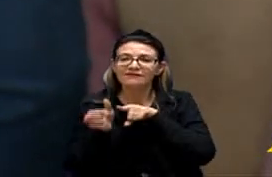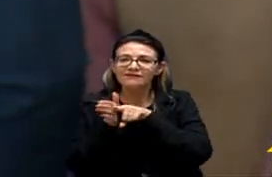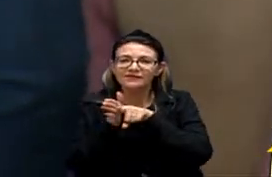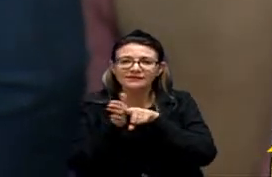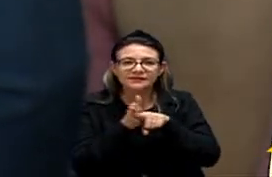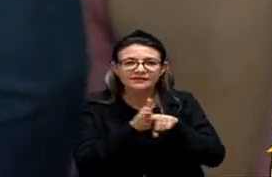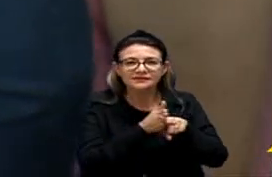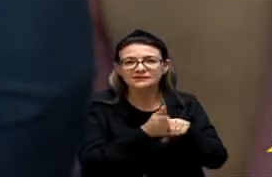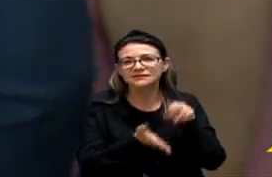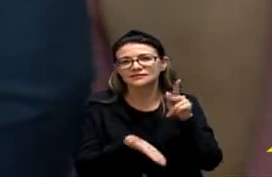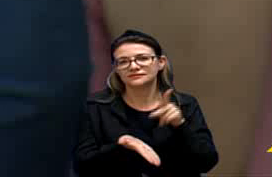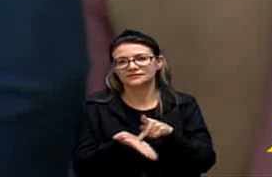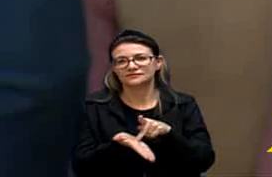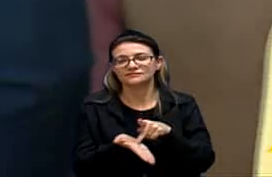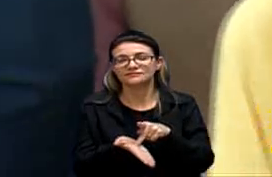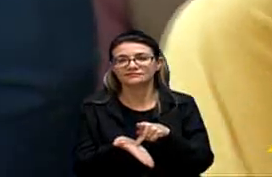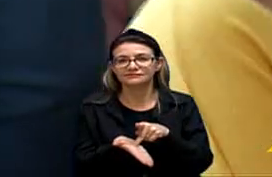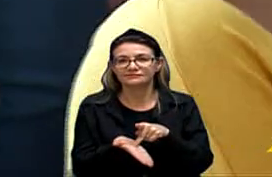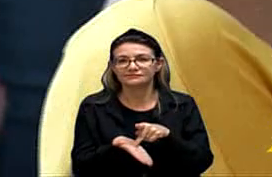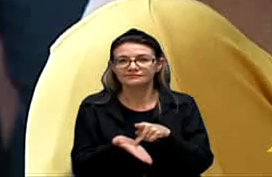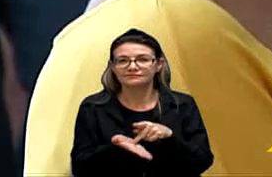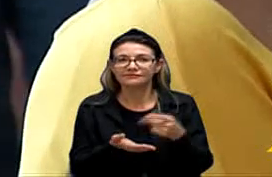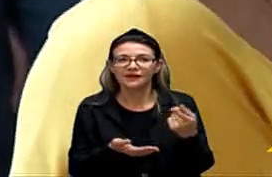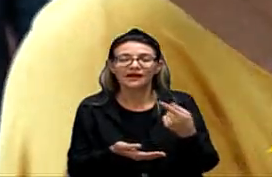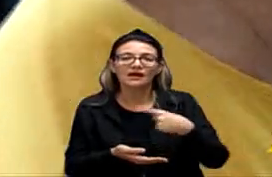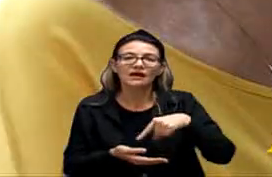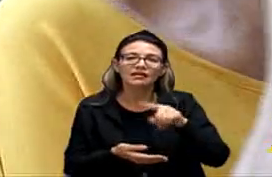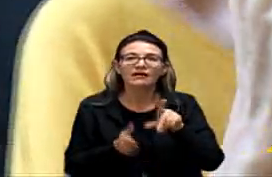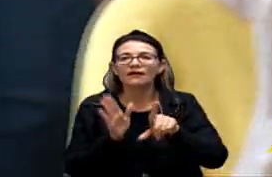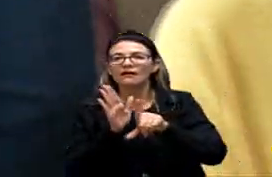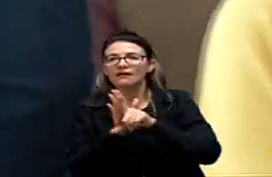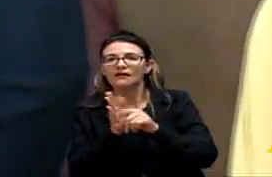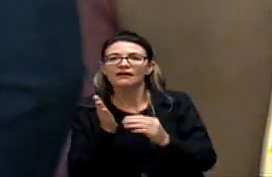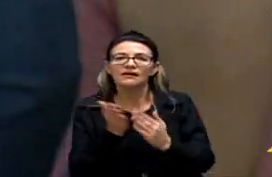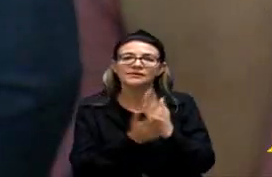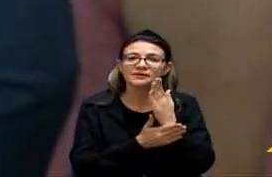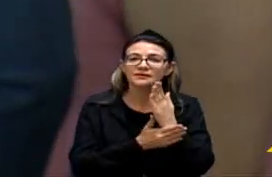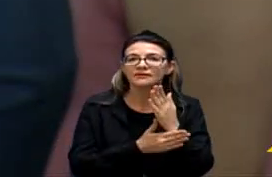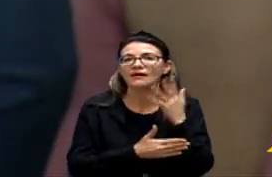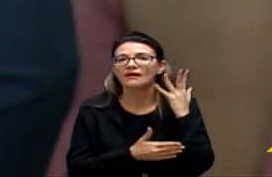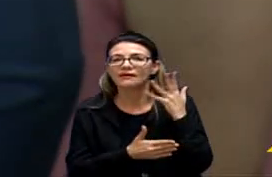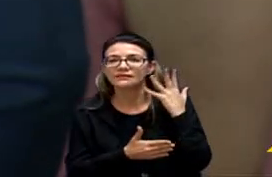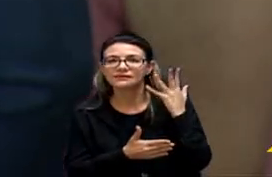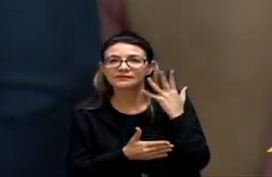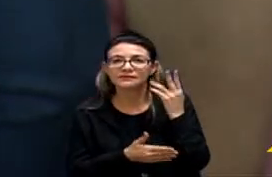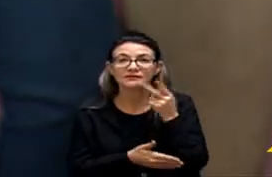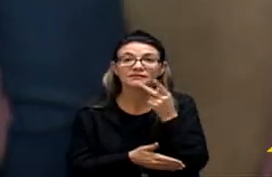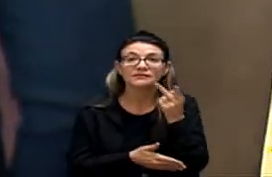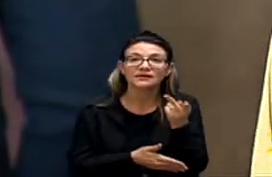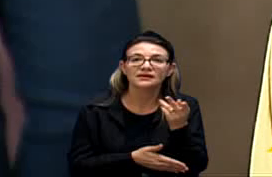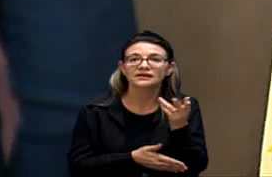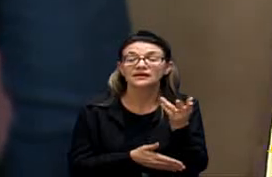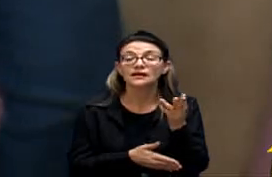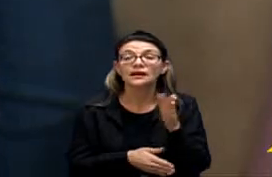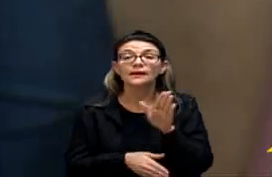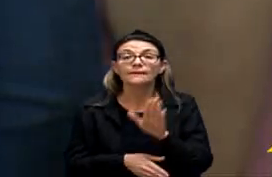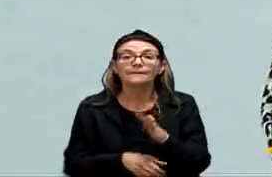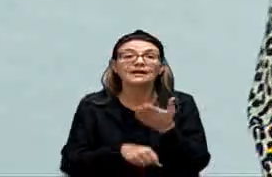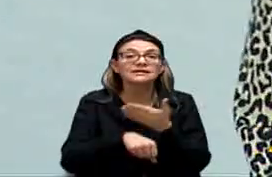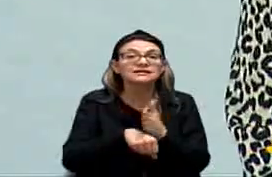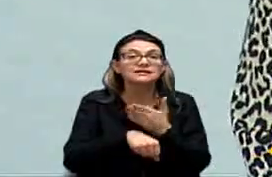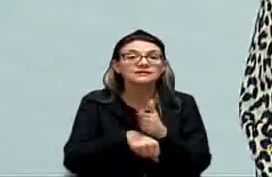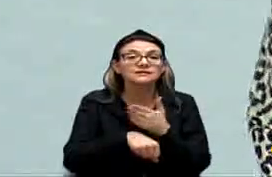fato nós vamos aqui aprovar a lei fazer falas discurso Mas e a prática como que fica a